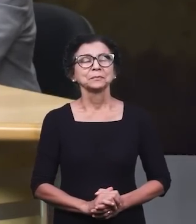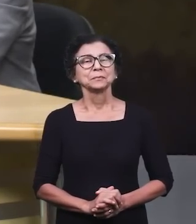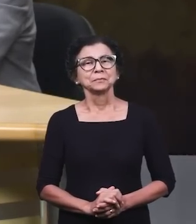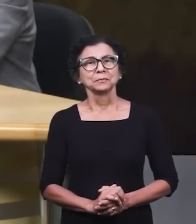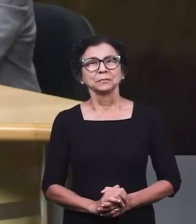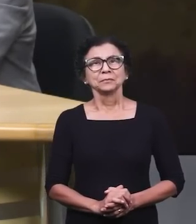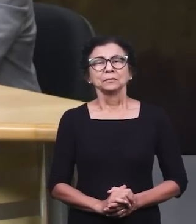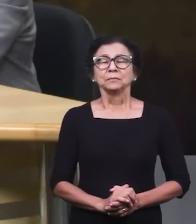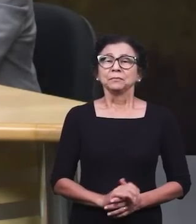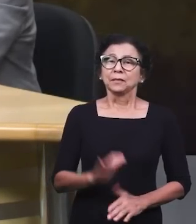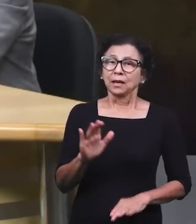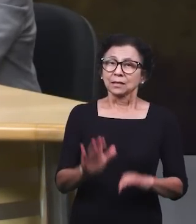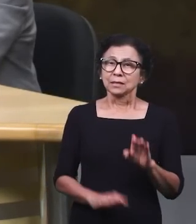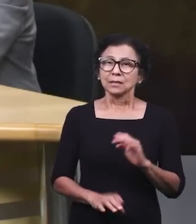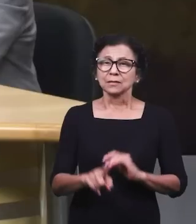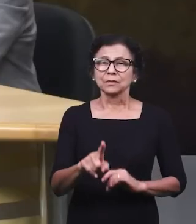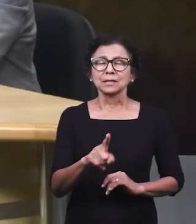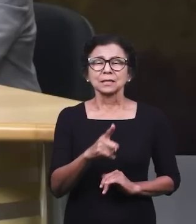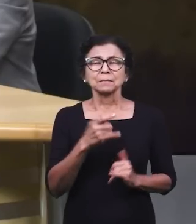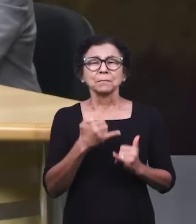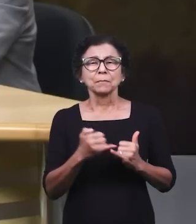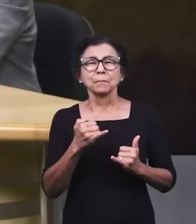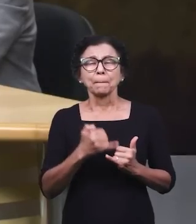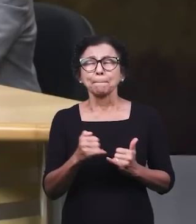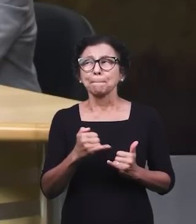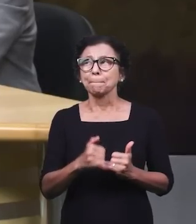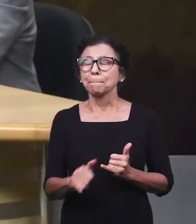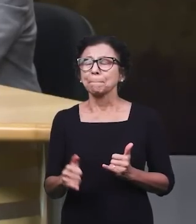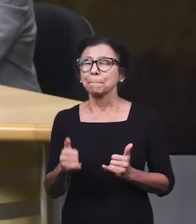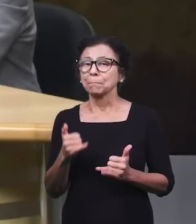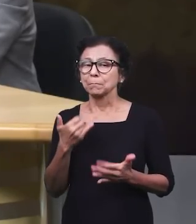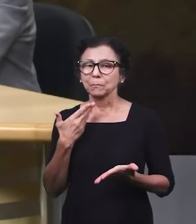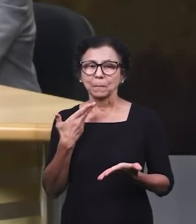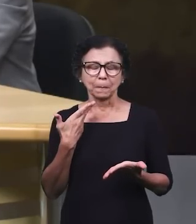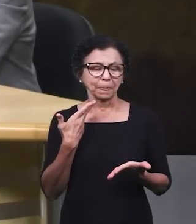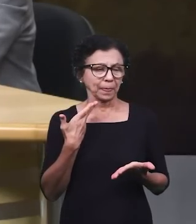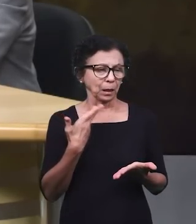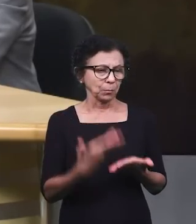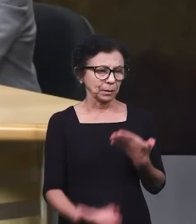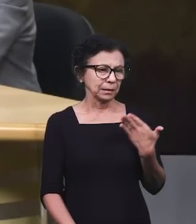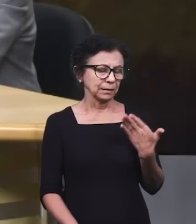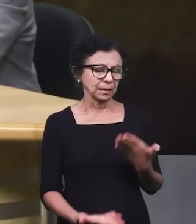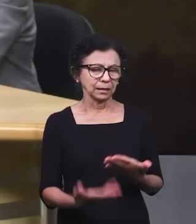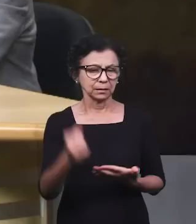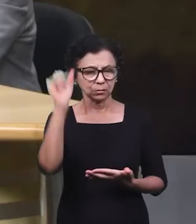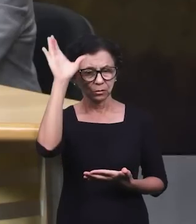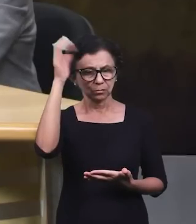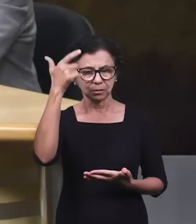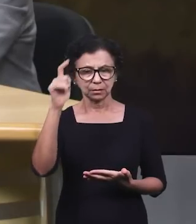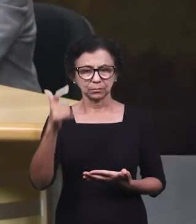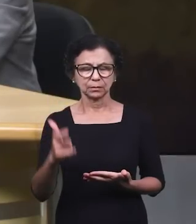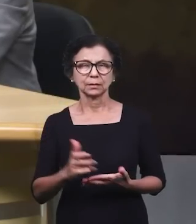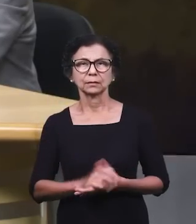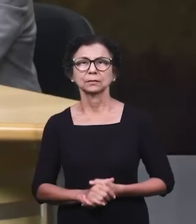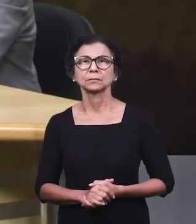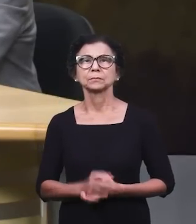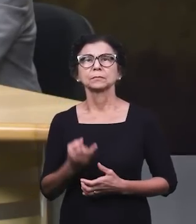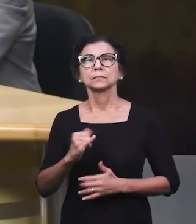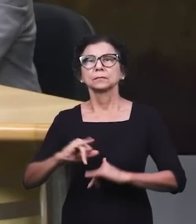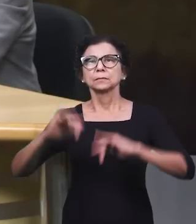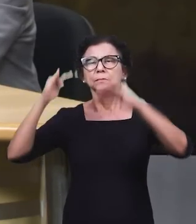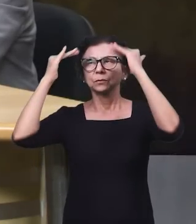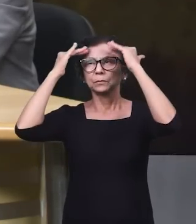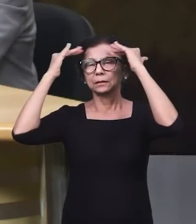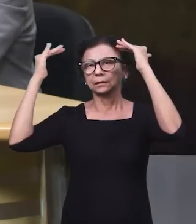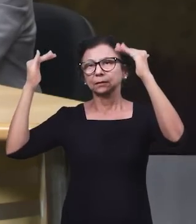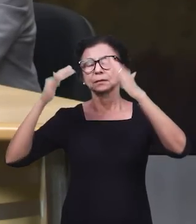você pode até sentir que vai perder, mas se você estiver em obediência, e é até interessante, porque até o